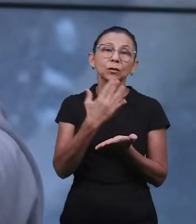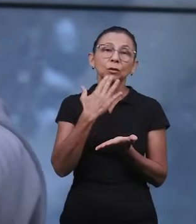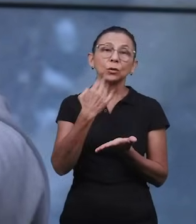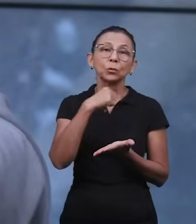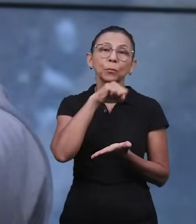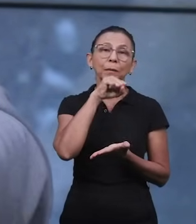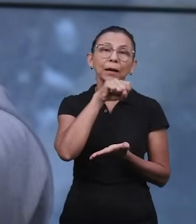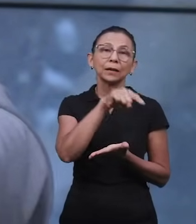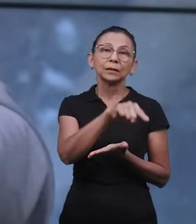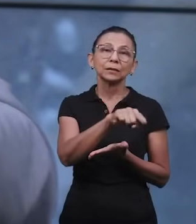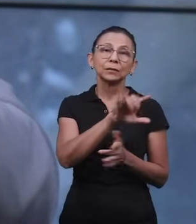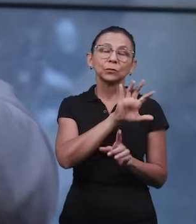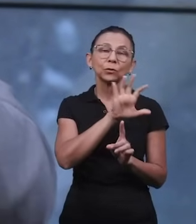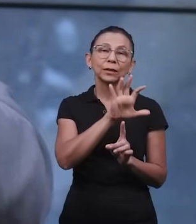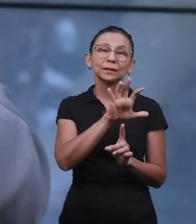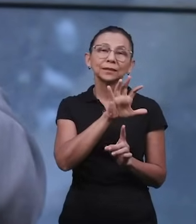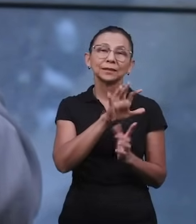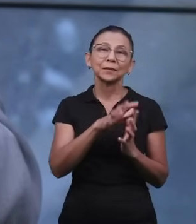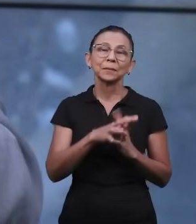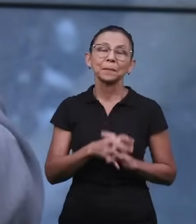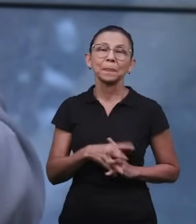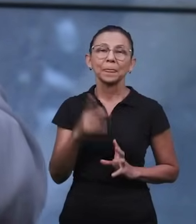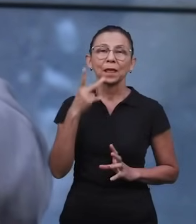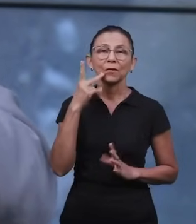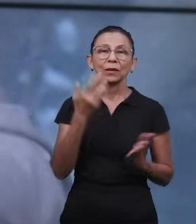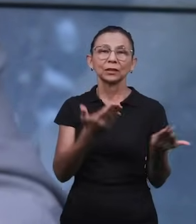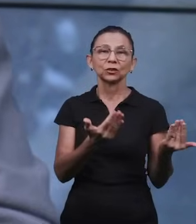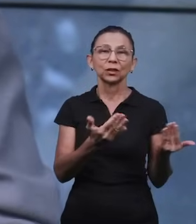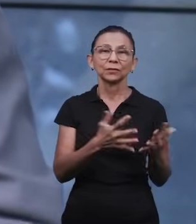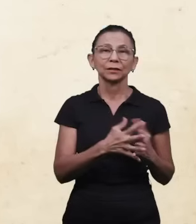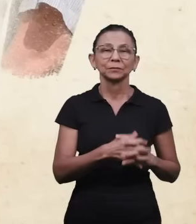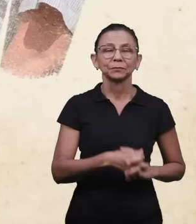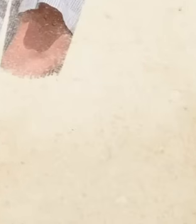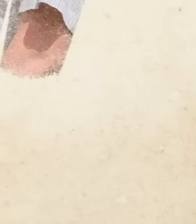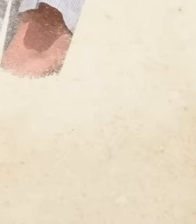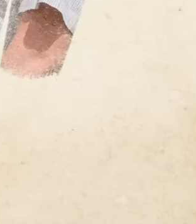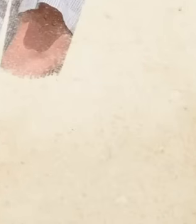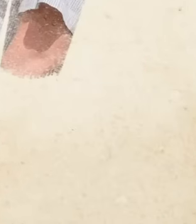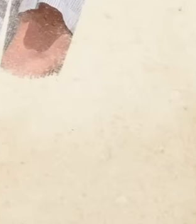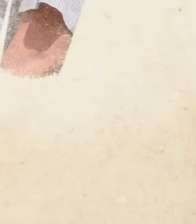do seu pai. Então, Sara, fala, jovem.